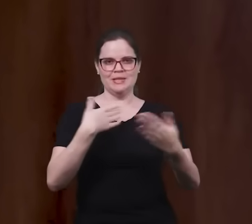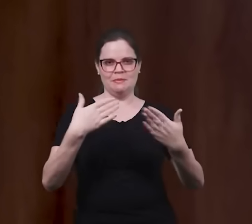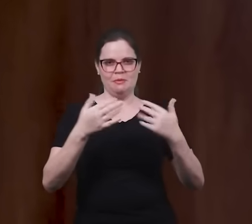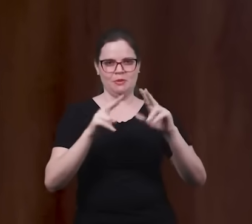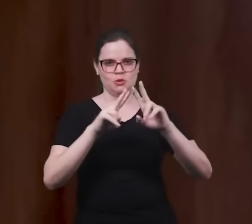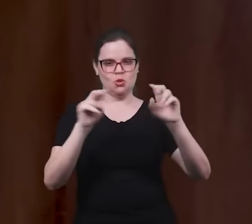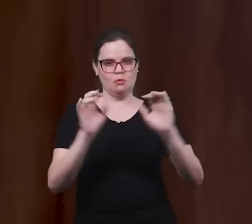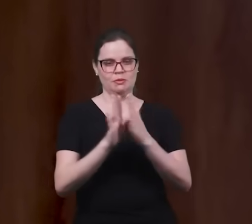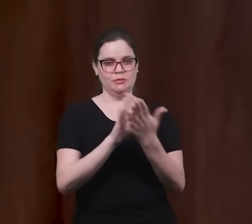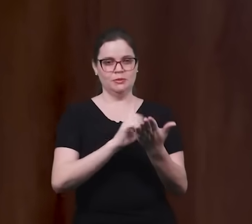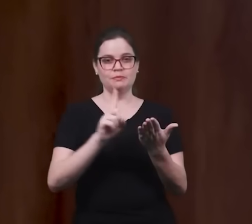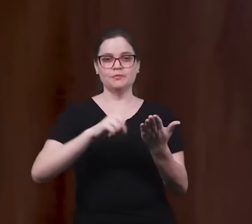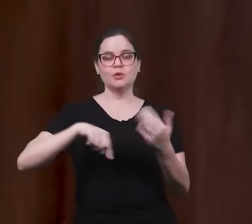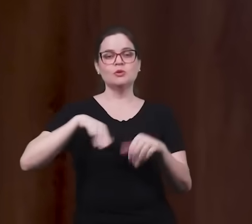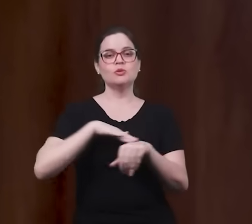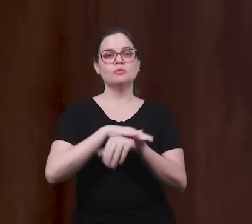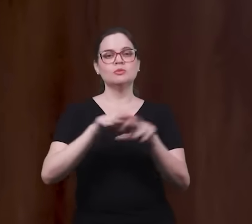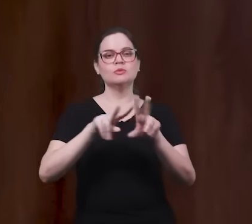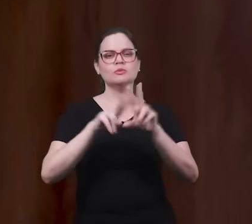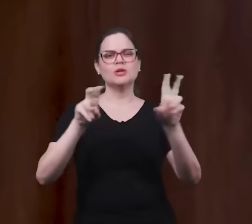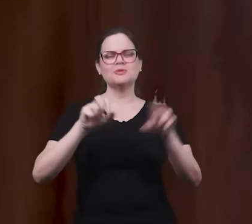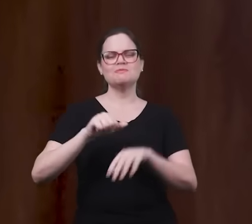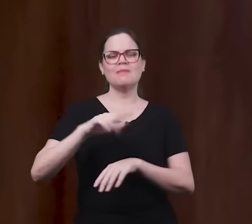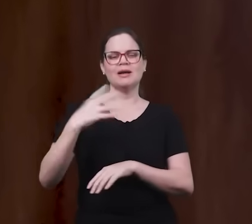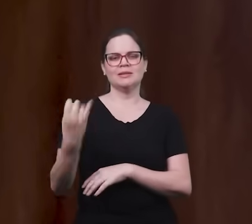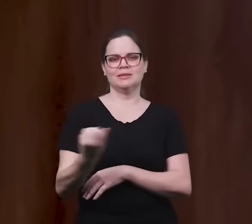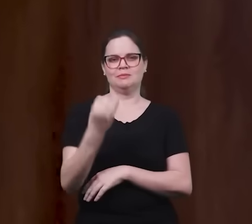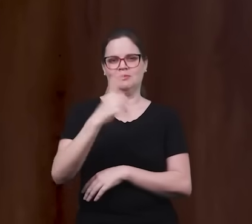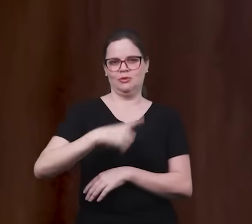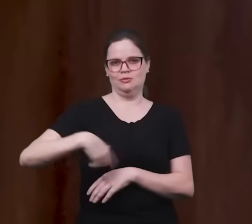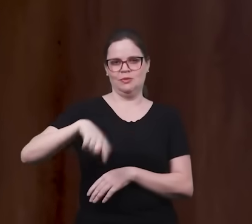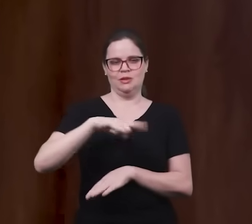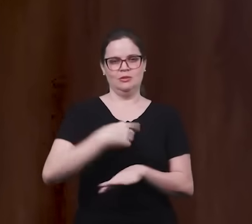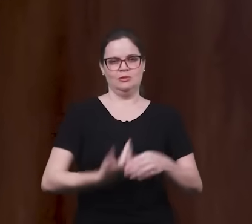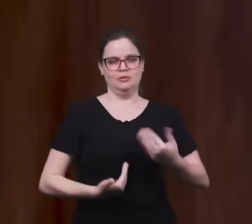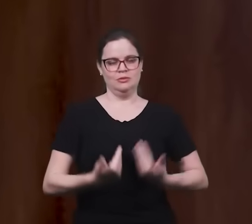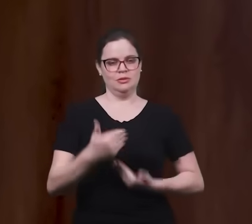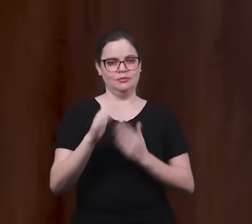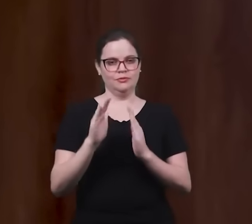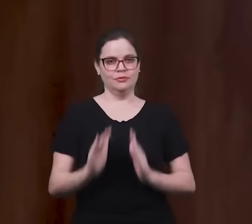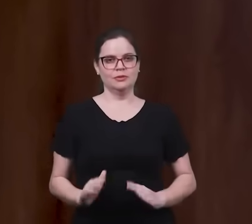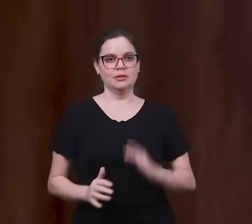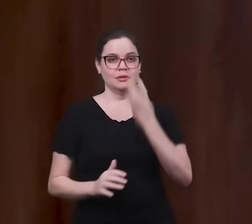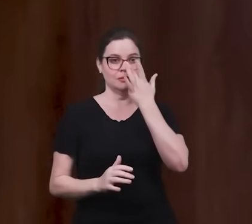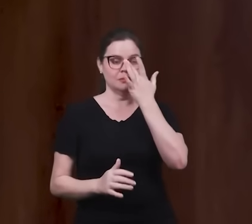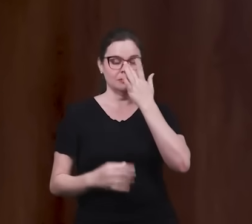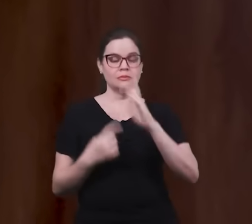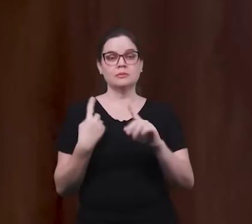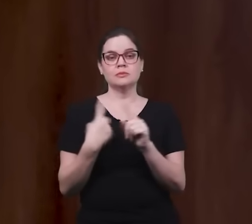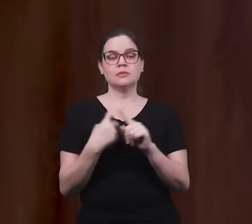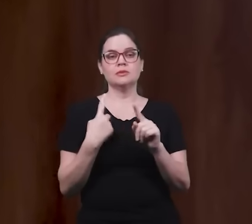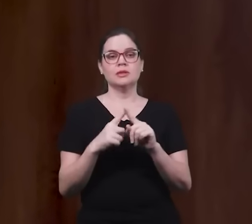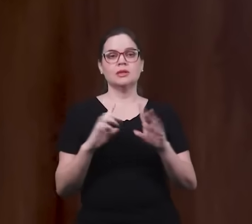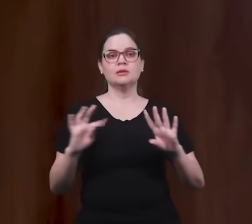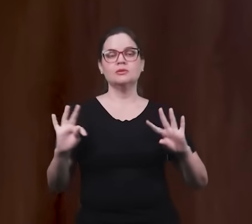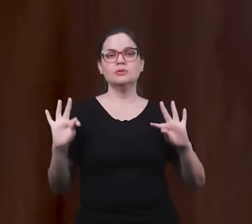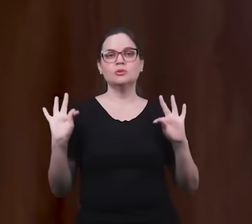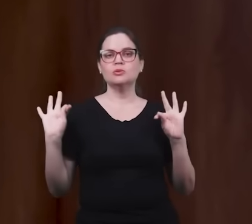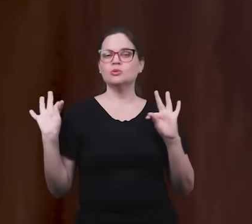assuntos mais importantes, podíamos dizer assim, na vida da igreja, não é? Porque tudo